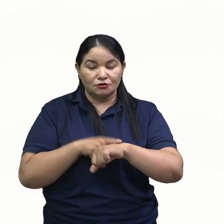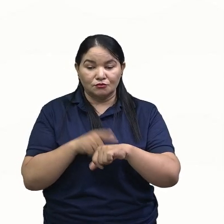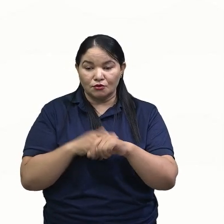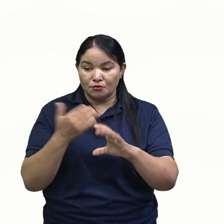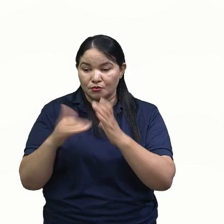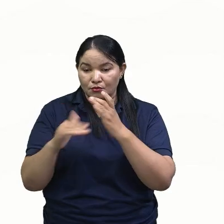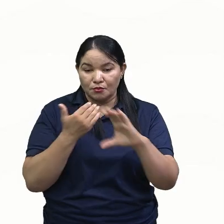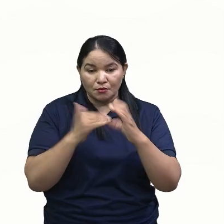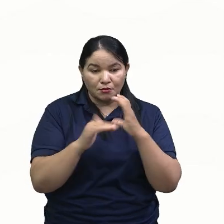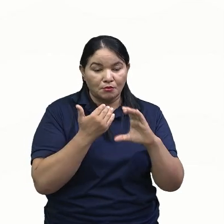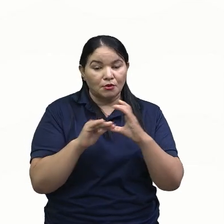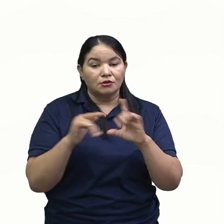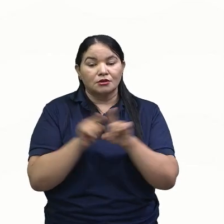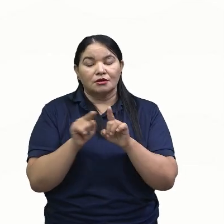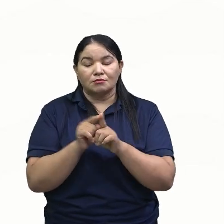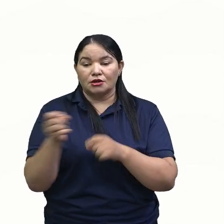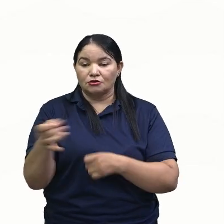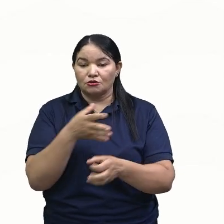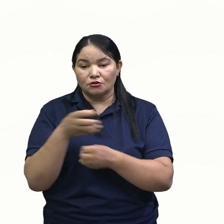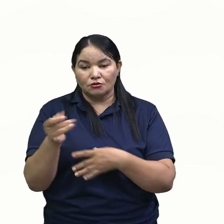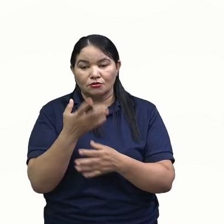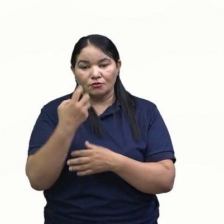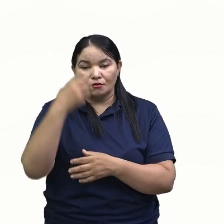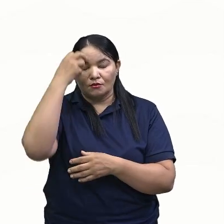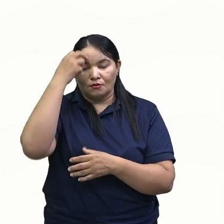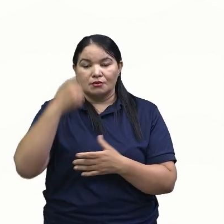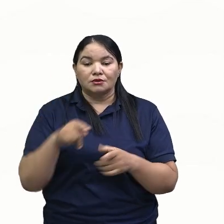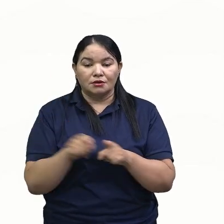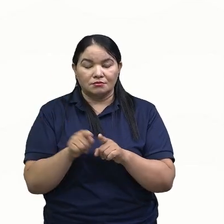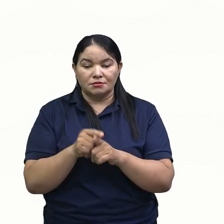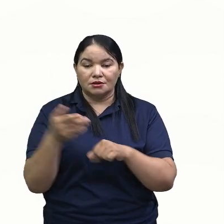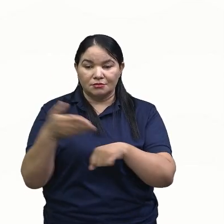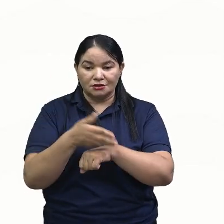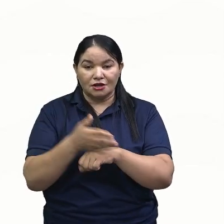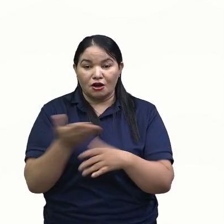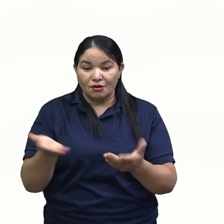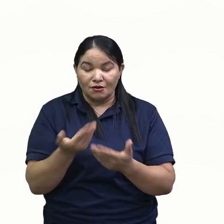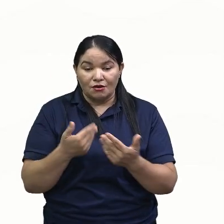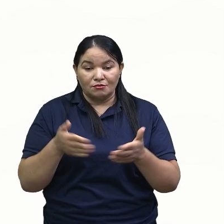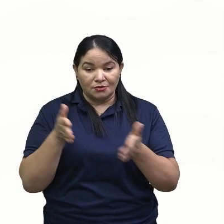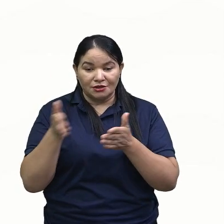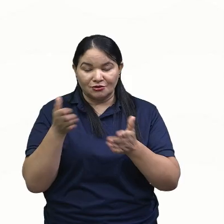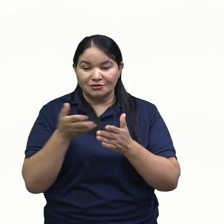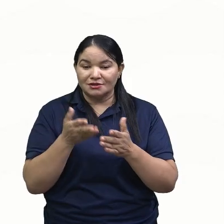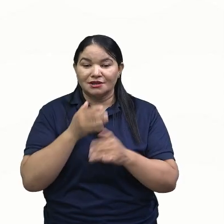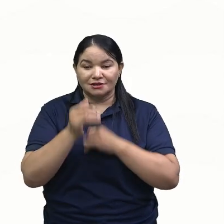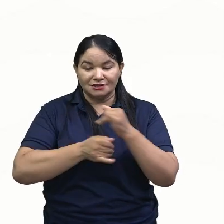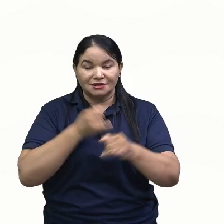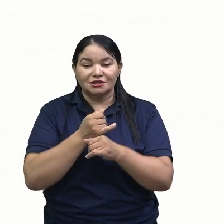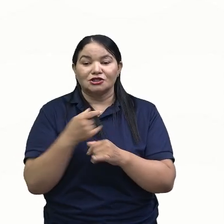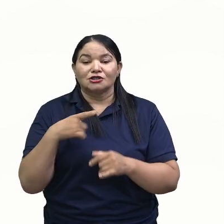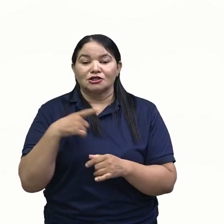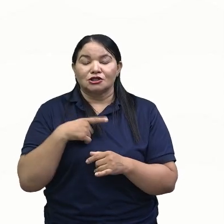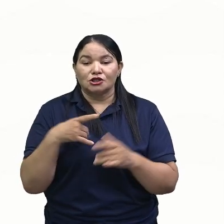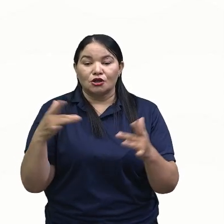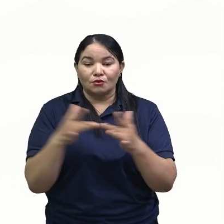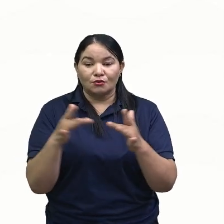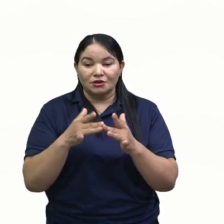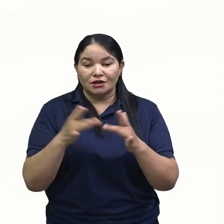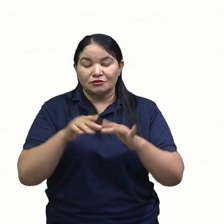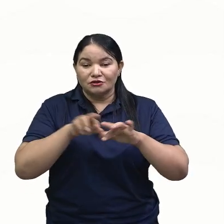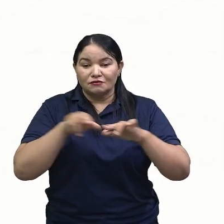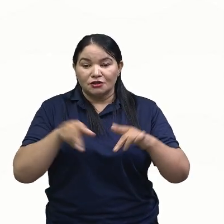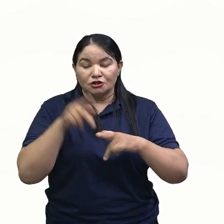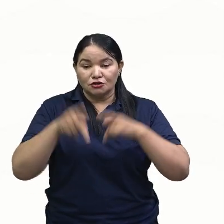expressões culturais, né? Então, nessa era da internet, a gente consegue ter contato com